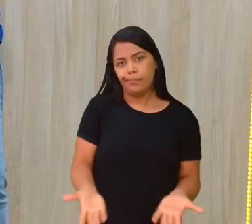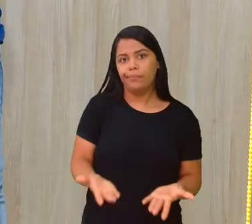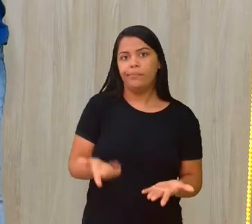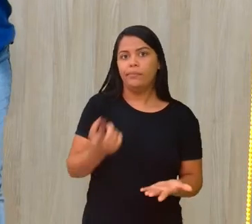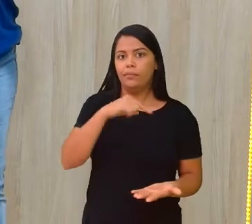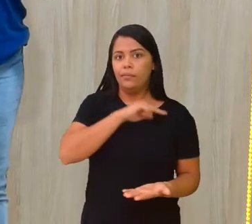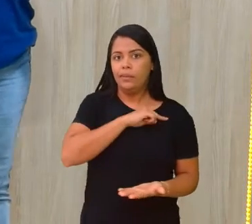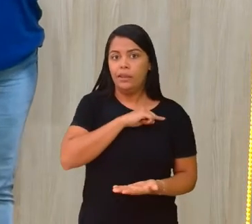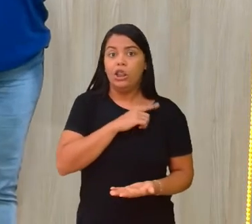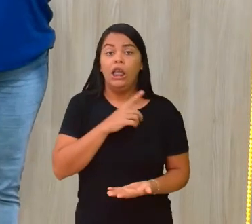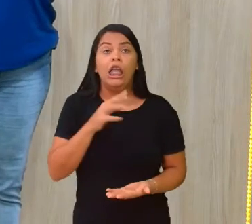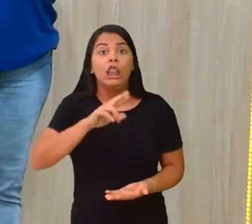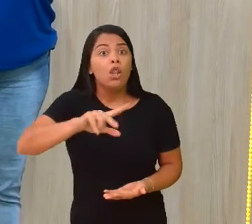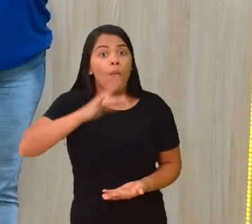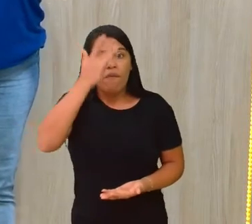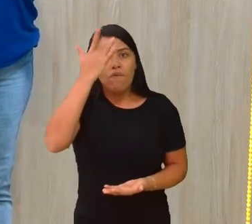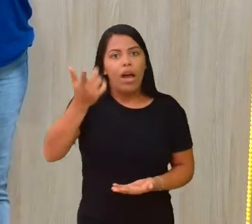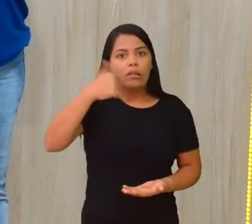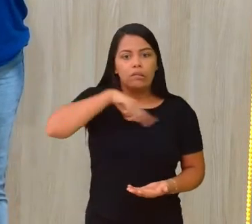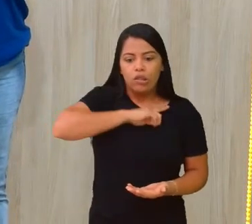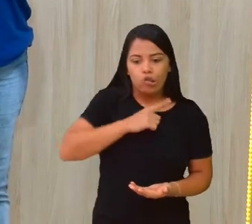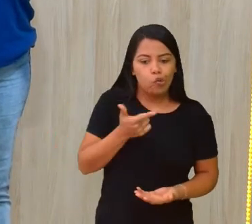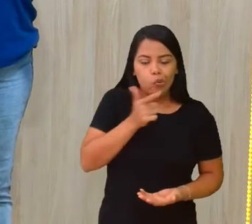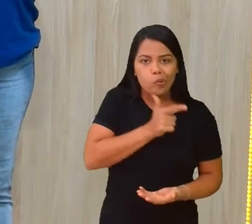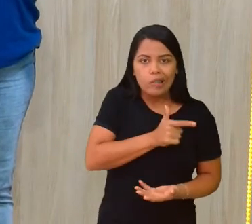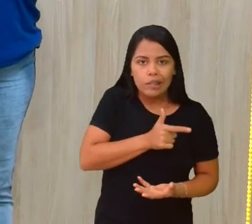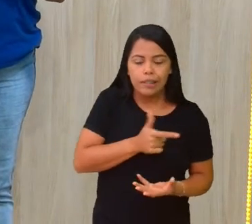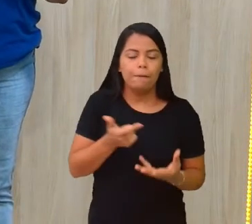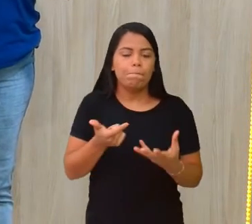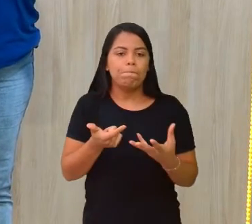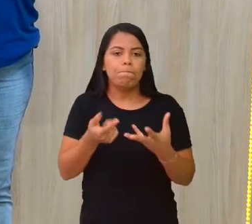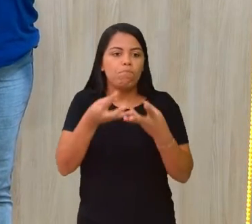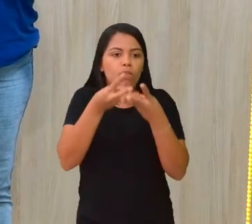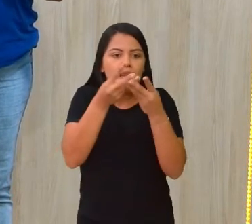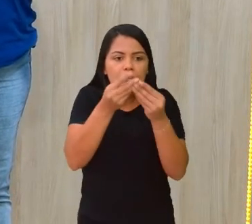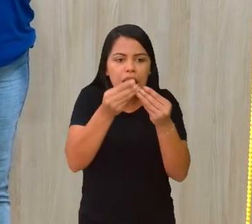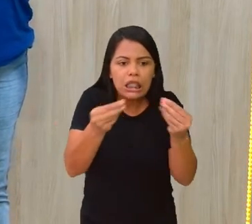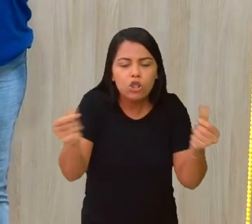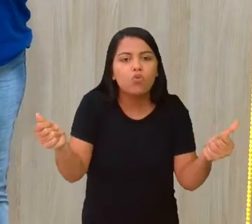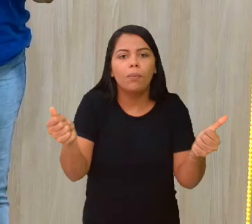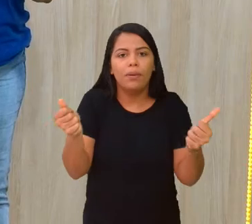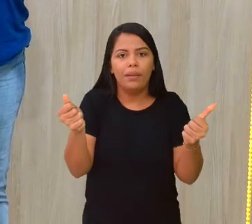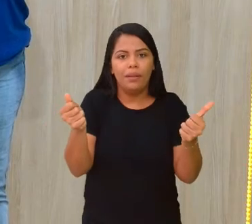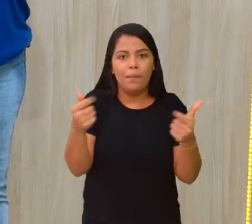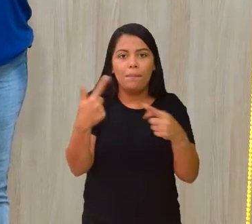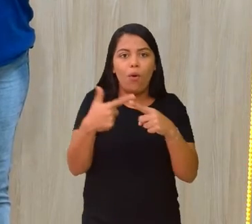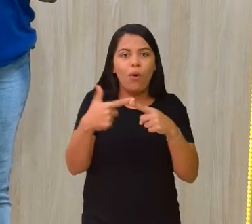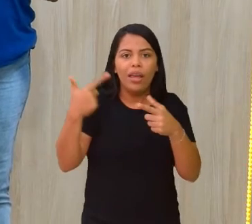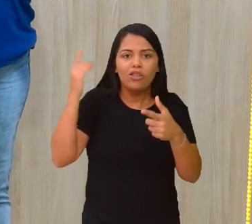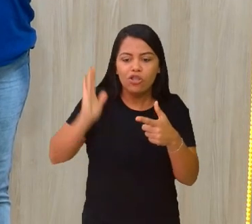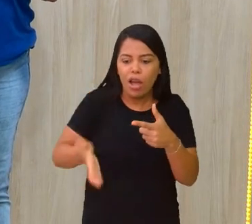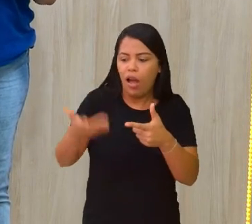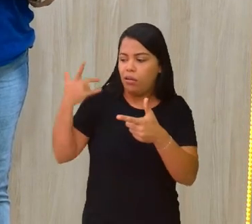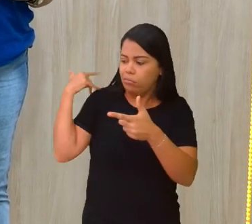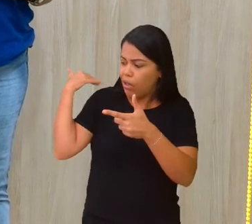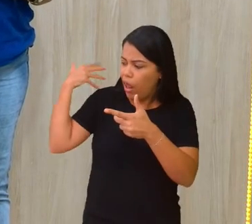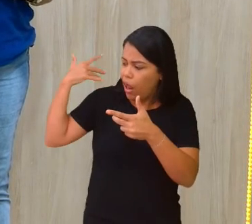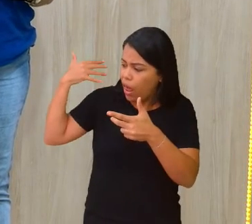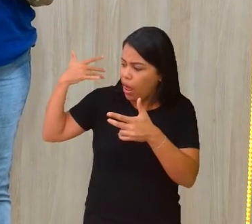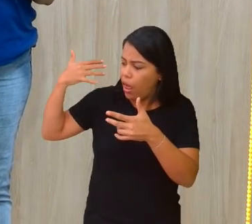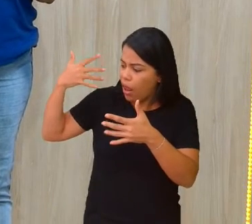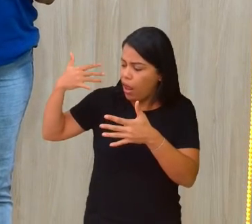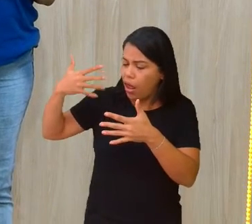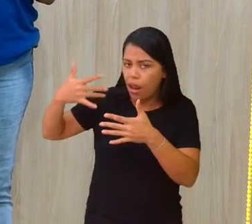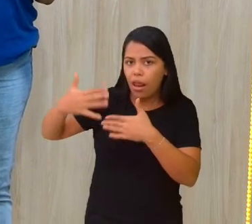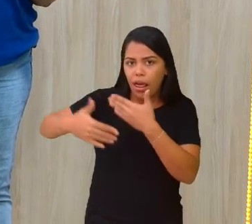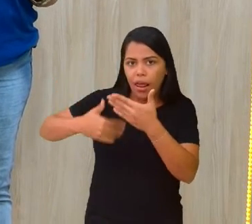pensamento que vem vindo, né, sendo concretizado na sociedade e trabalhar para se quebrar esses pensamentos,